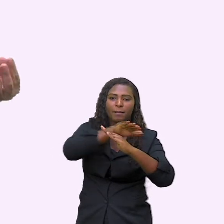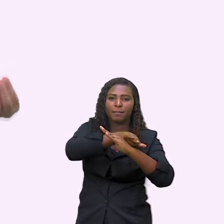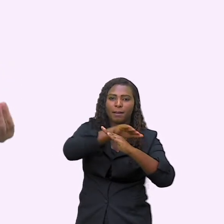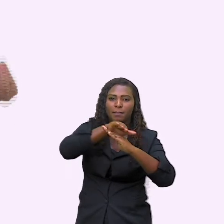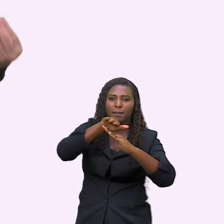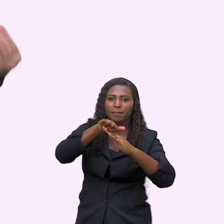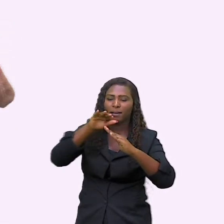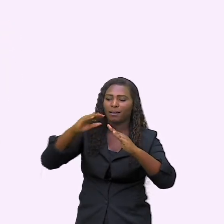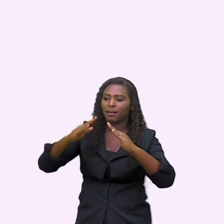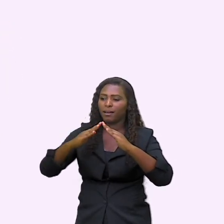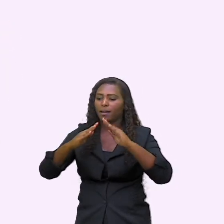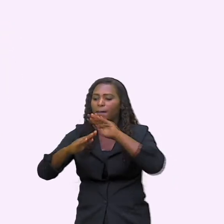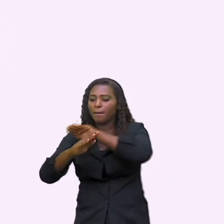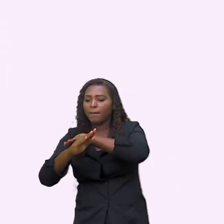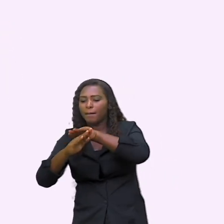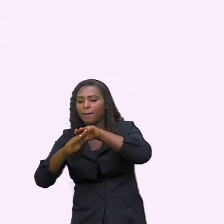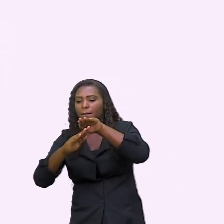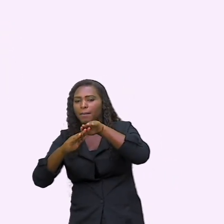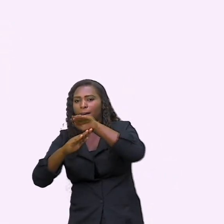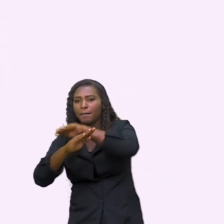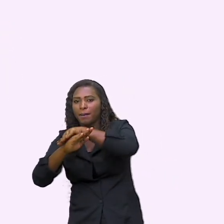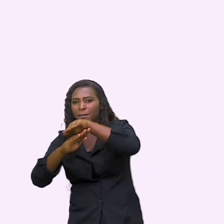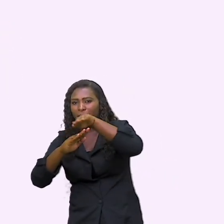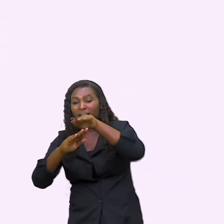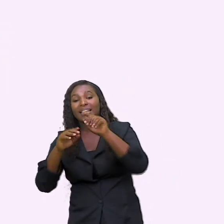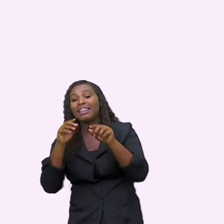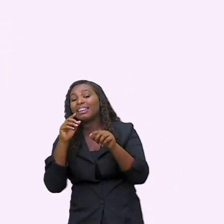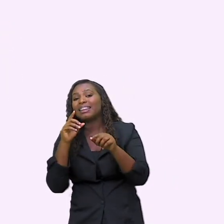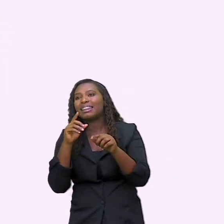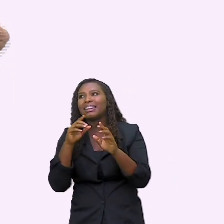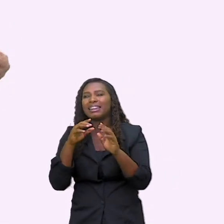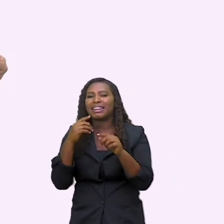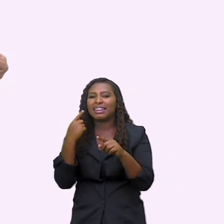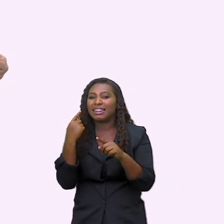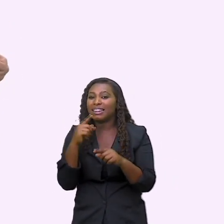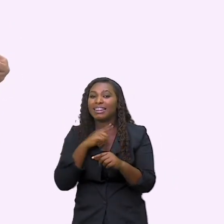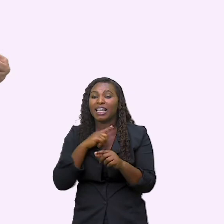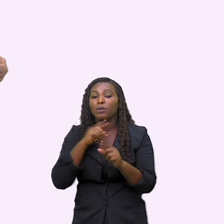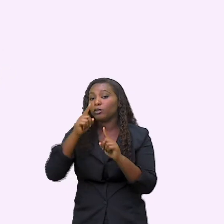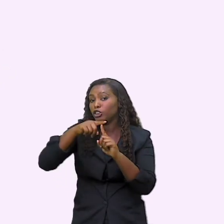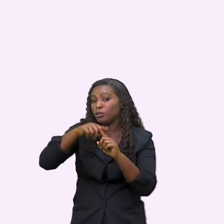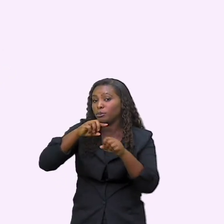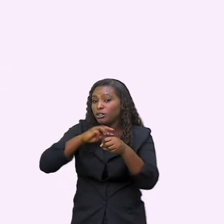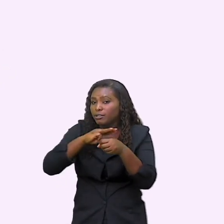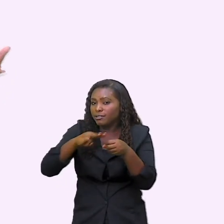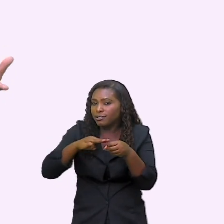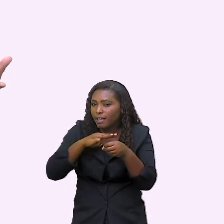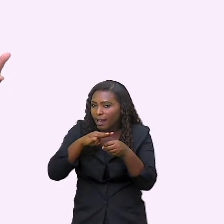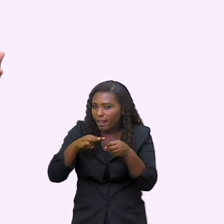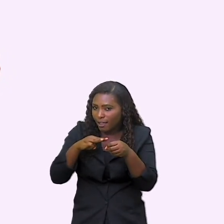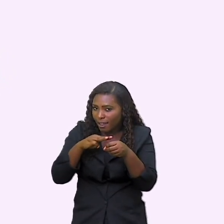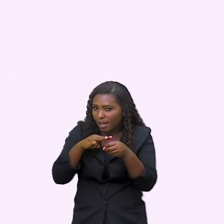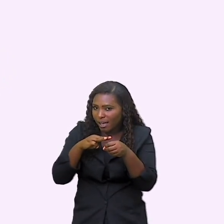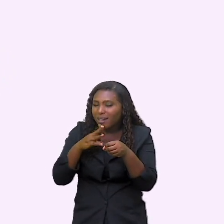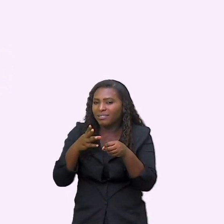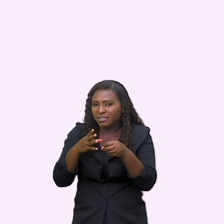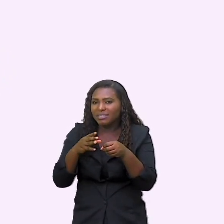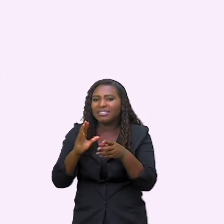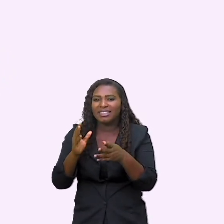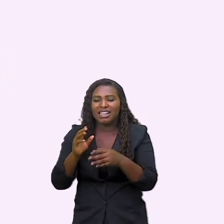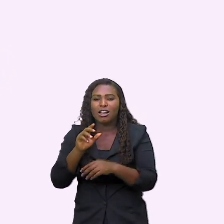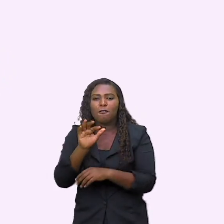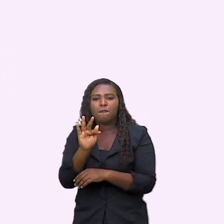chamadas células fotovoltaicas, composta por material semicondutor, normalmente o silício.